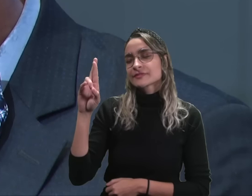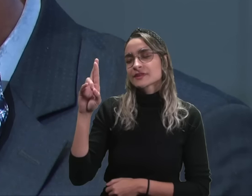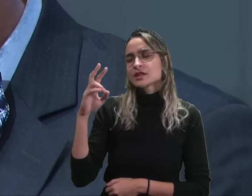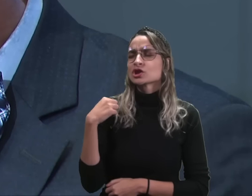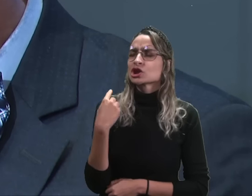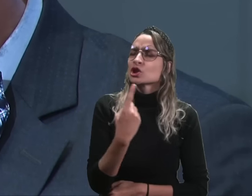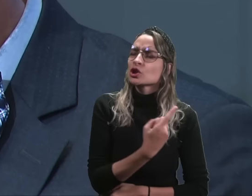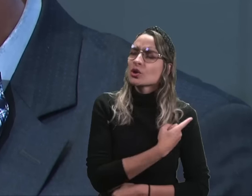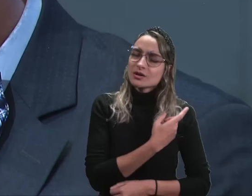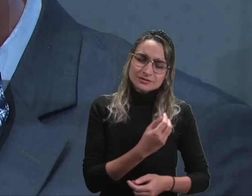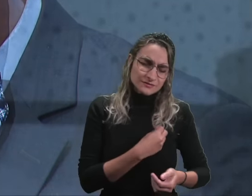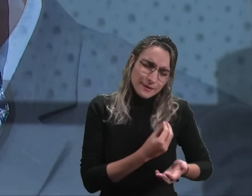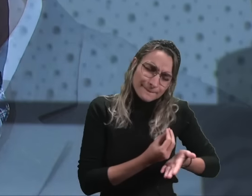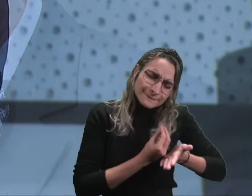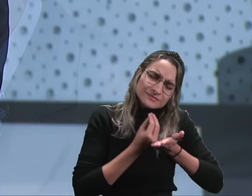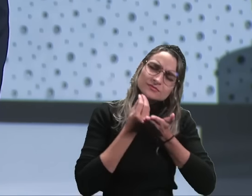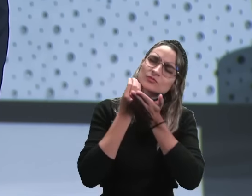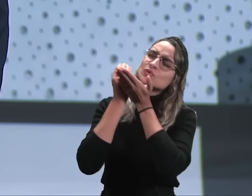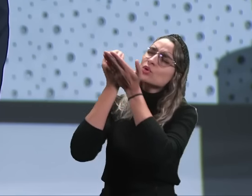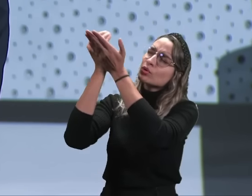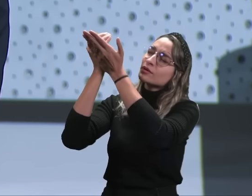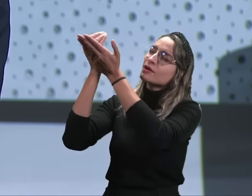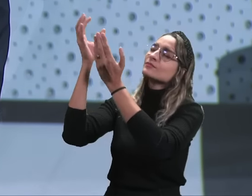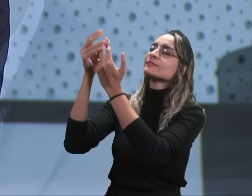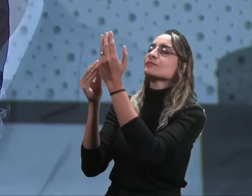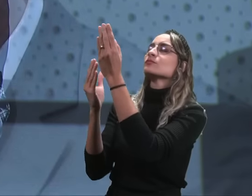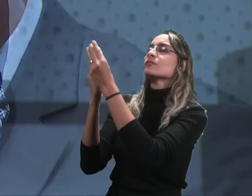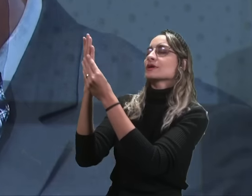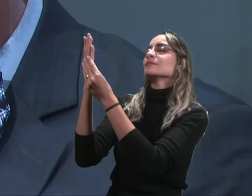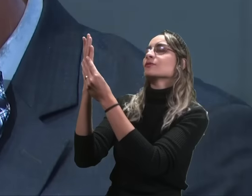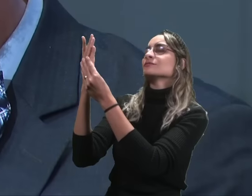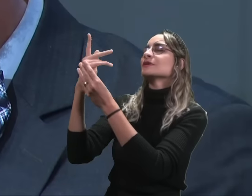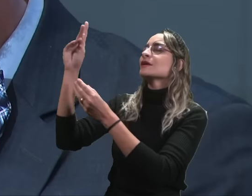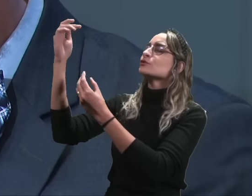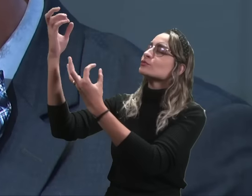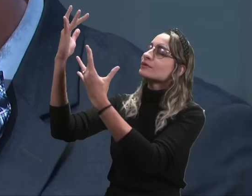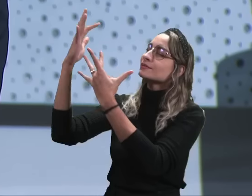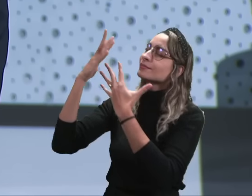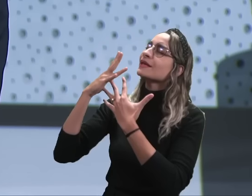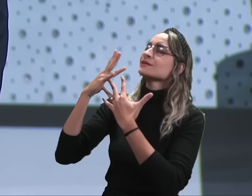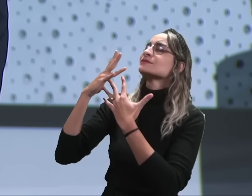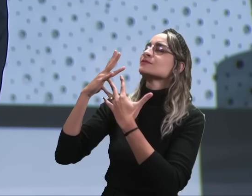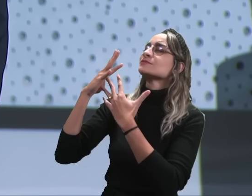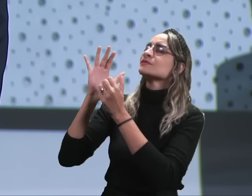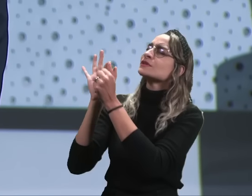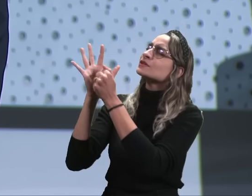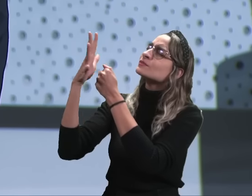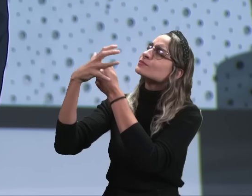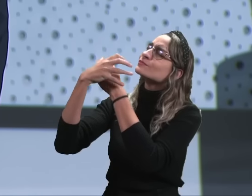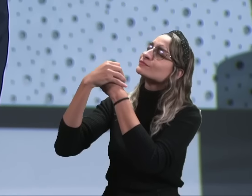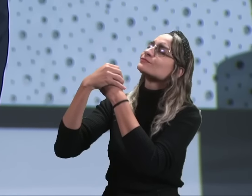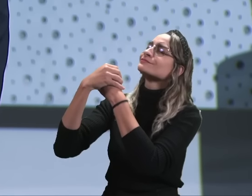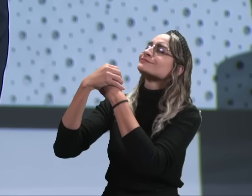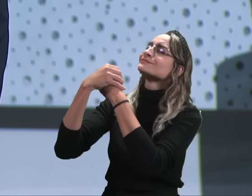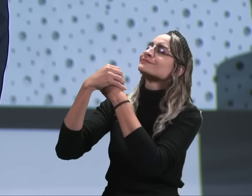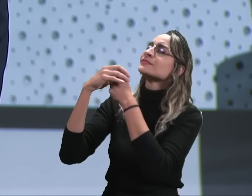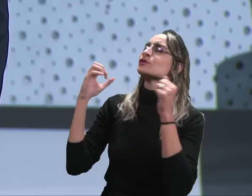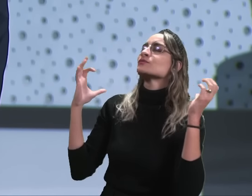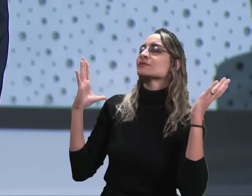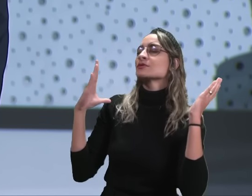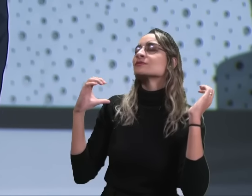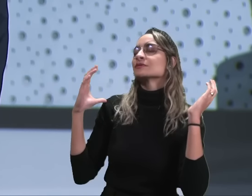mãos suplicando as tuas bênçãos e a proteção dos teus anjos humildemente Agradecemos